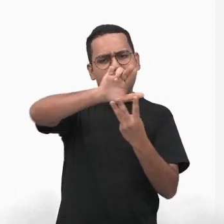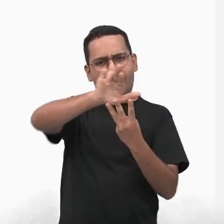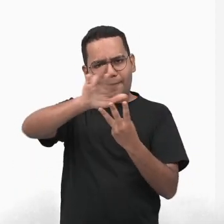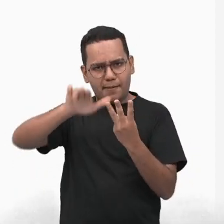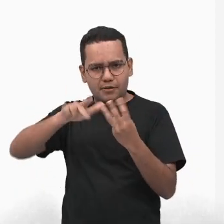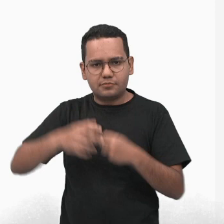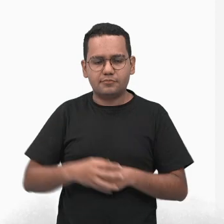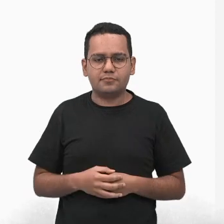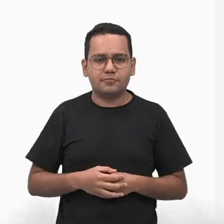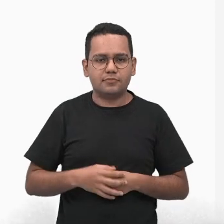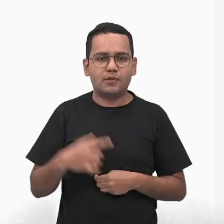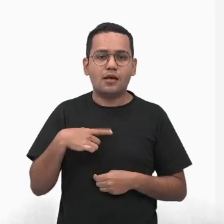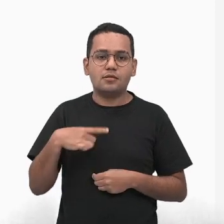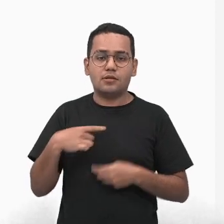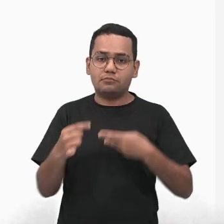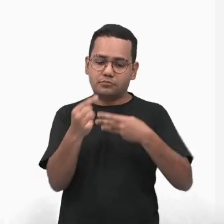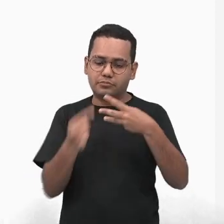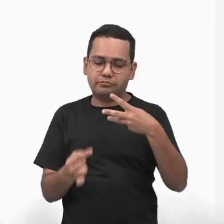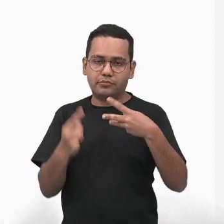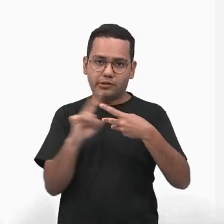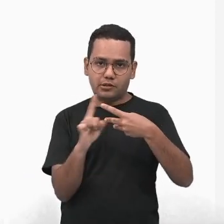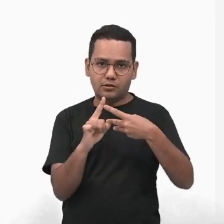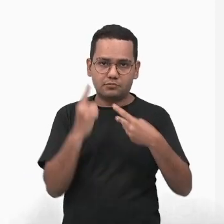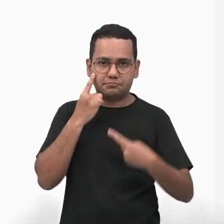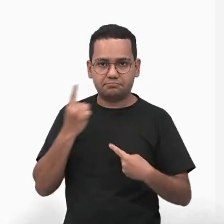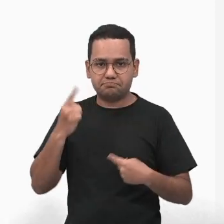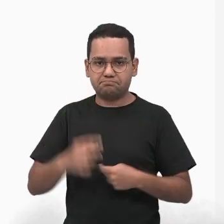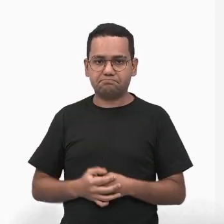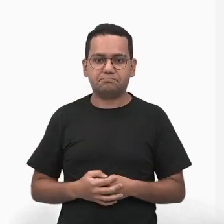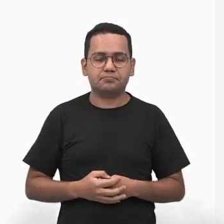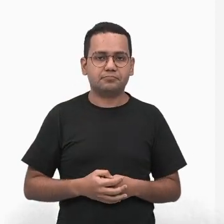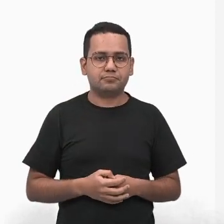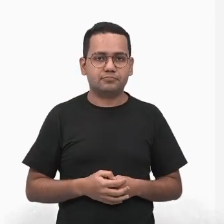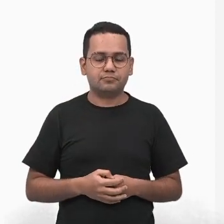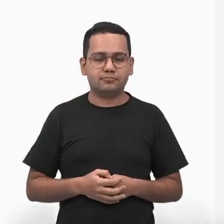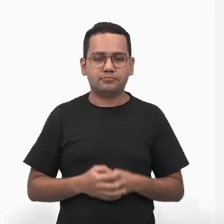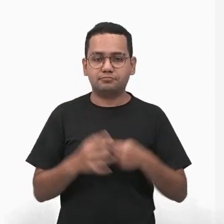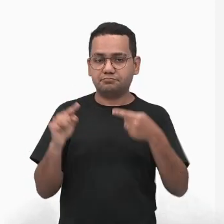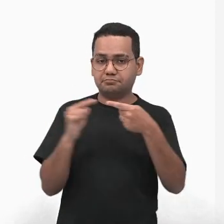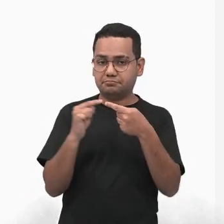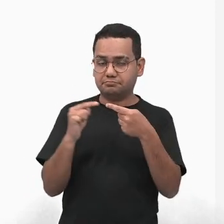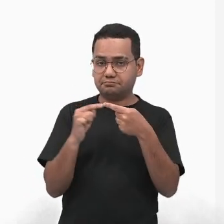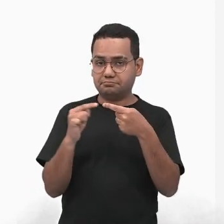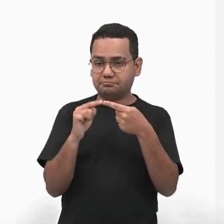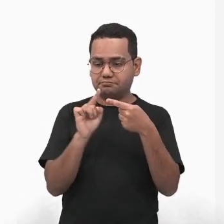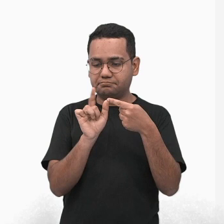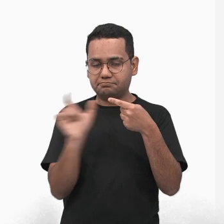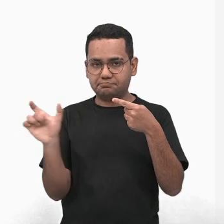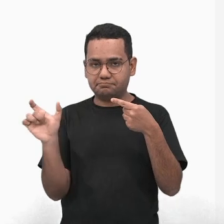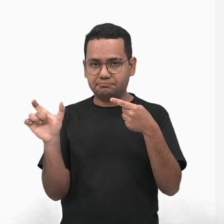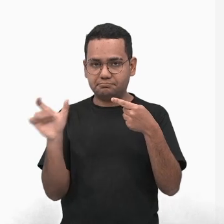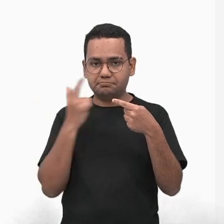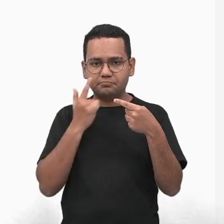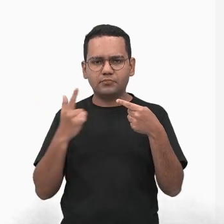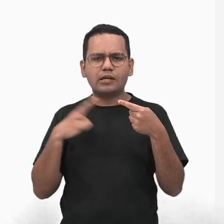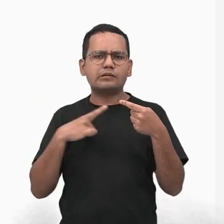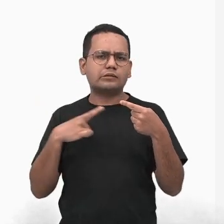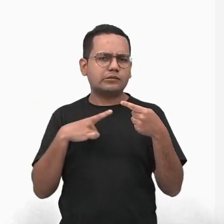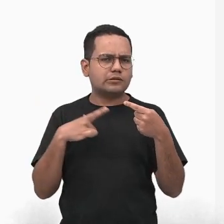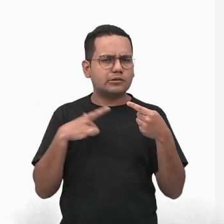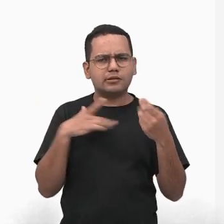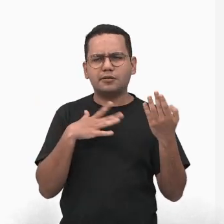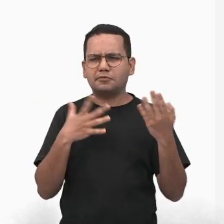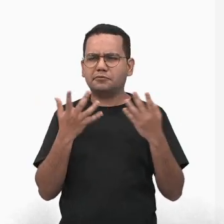Podemos dividi-la em 3 fases, galera. A primeira fase é conhecida como a Guerra de Movimento, durou